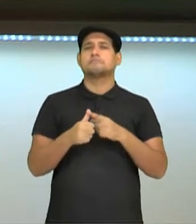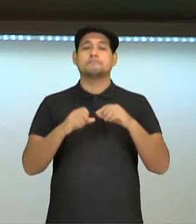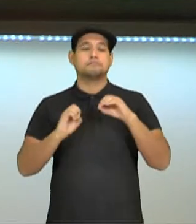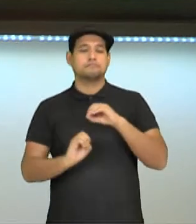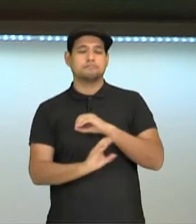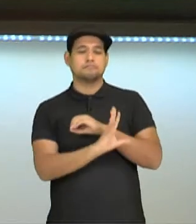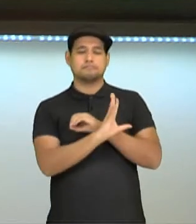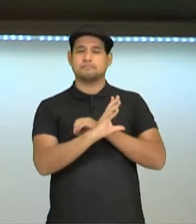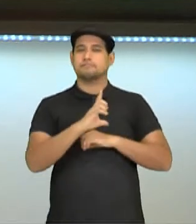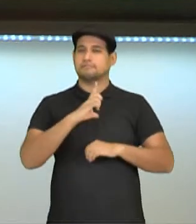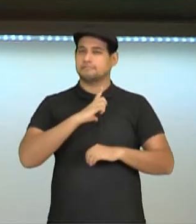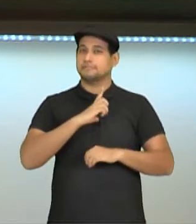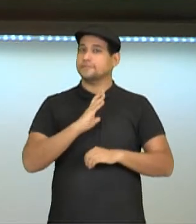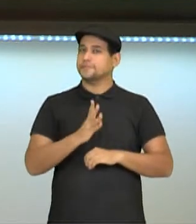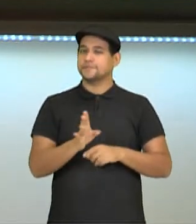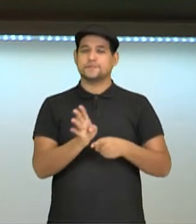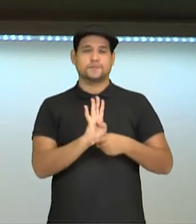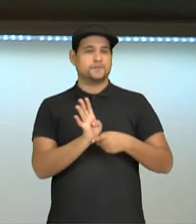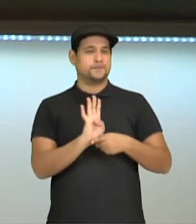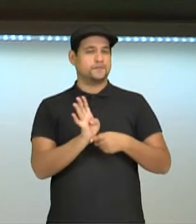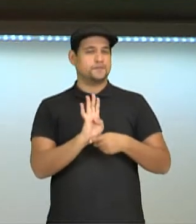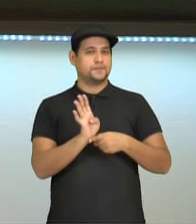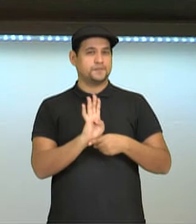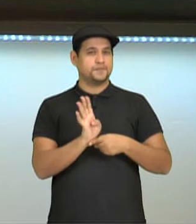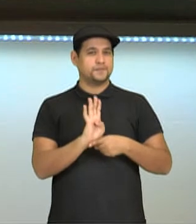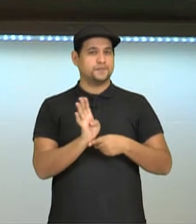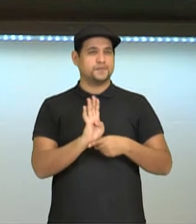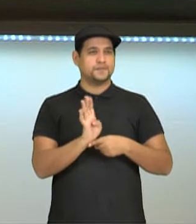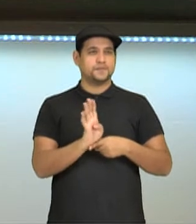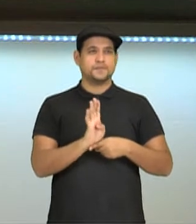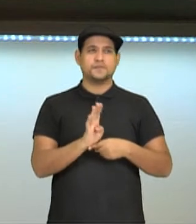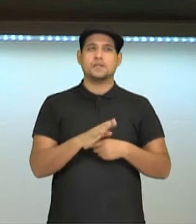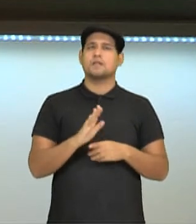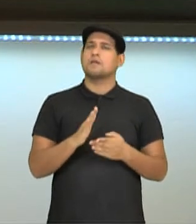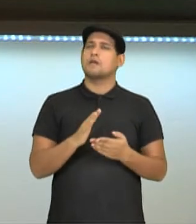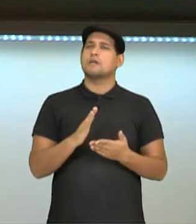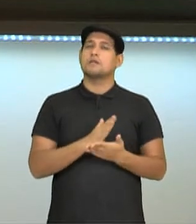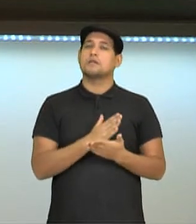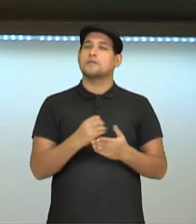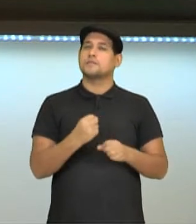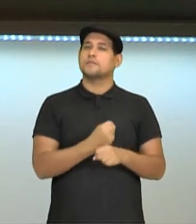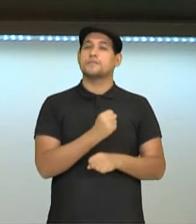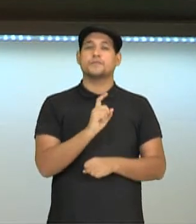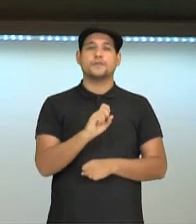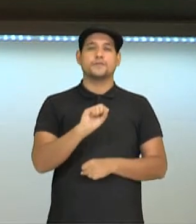transmissão de um filme, né, ali por volta de